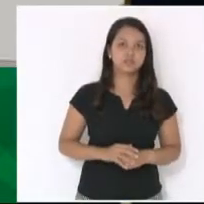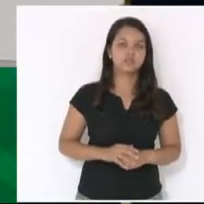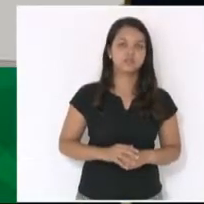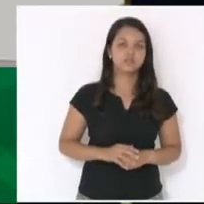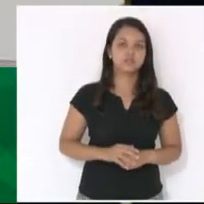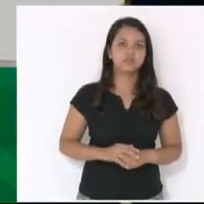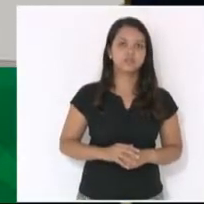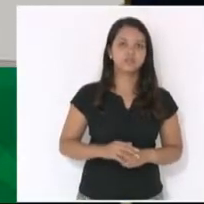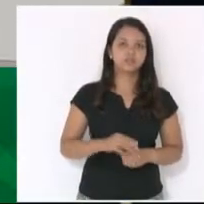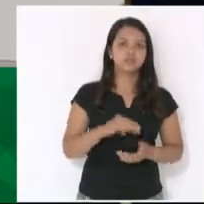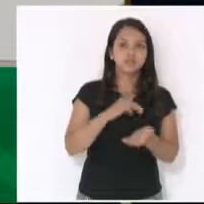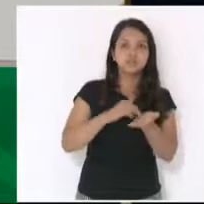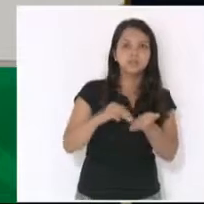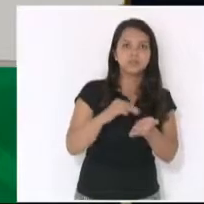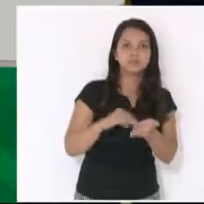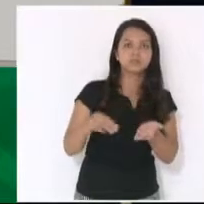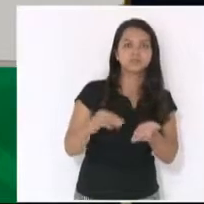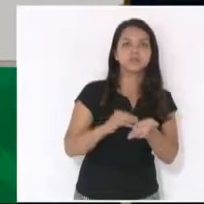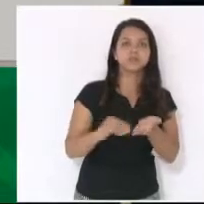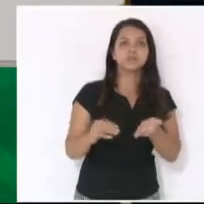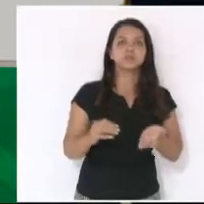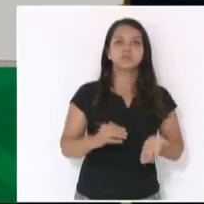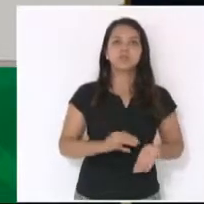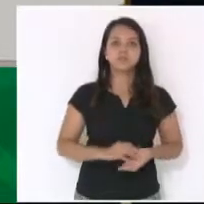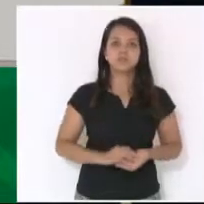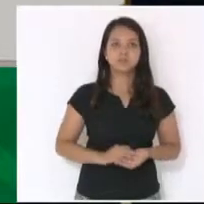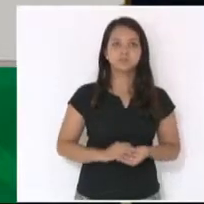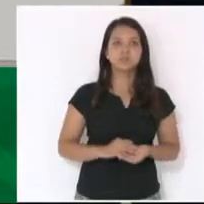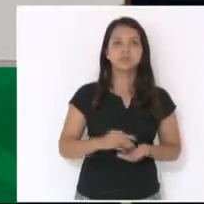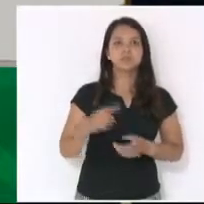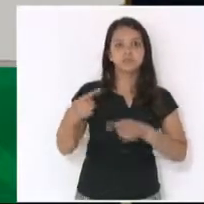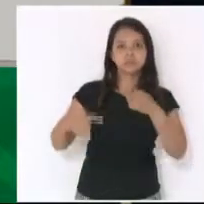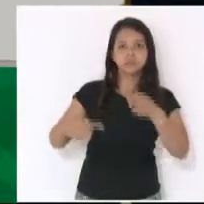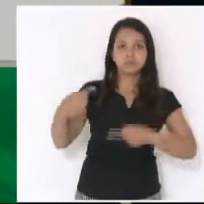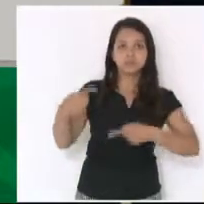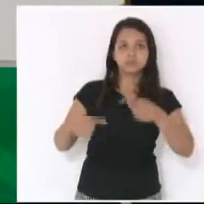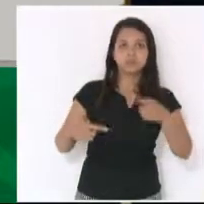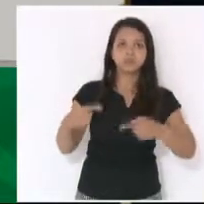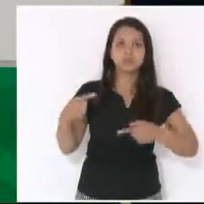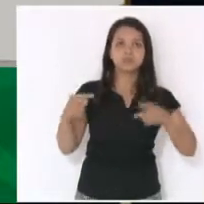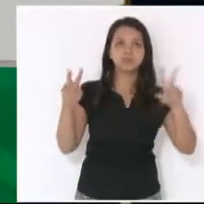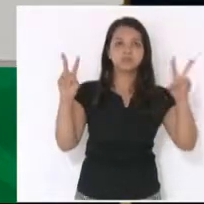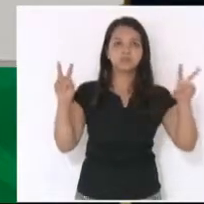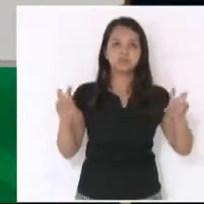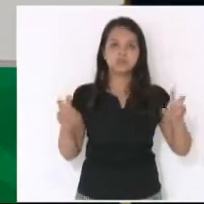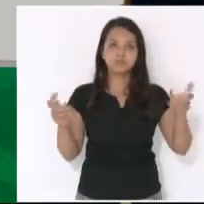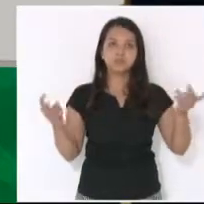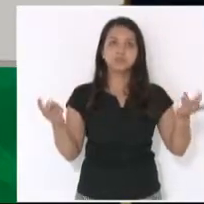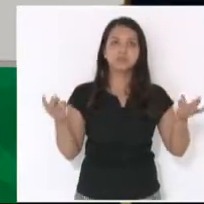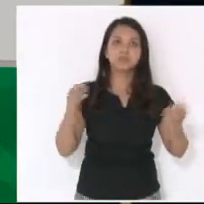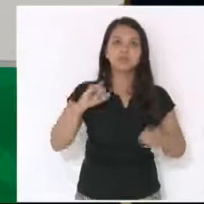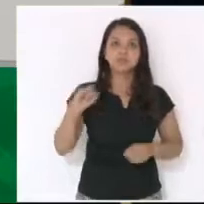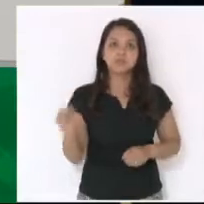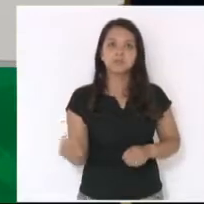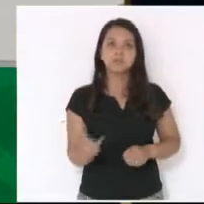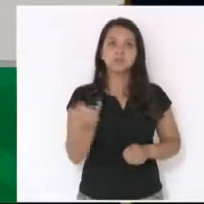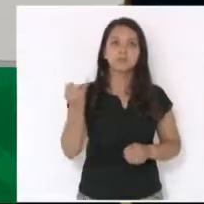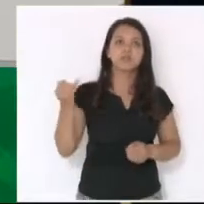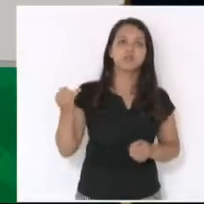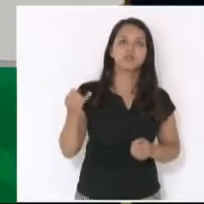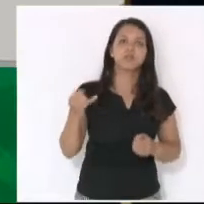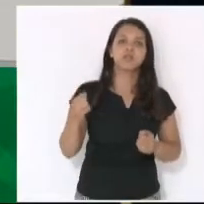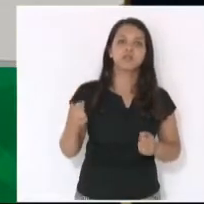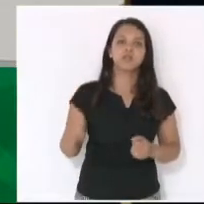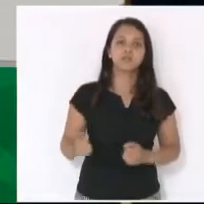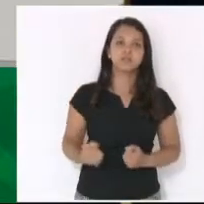de batermos mais um assunto de poder aproveitar a força de